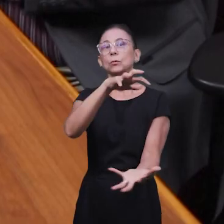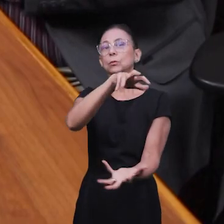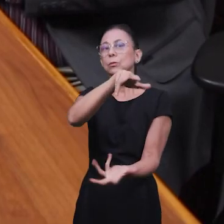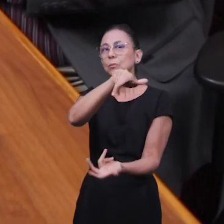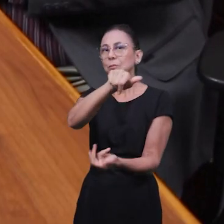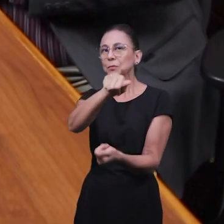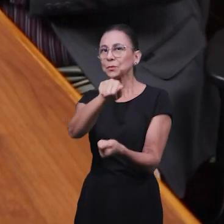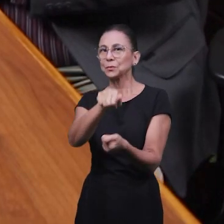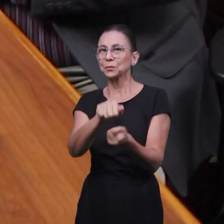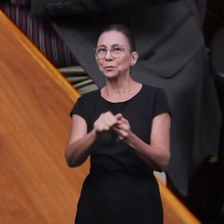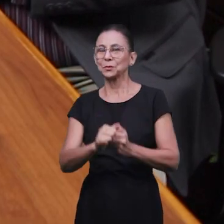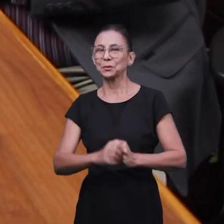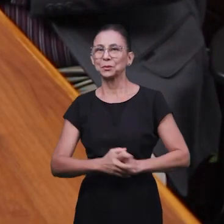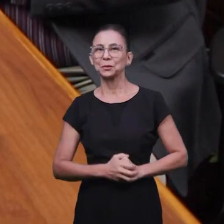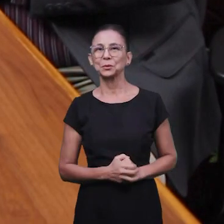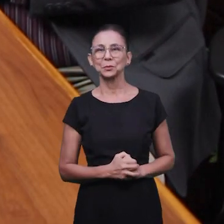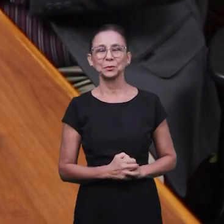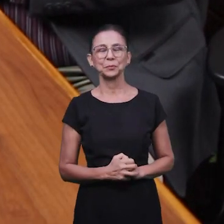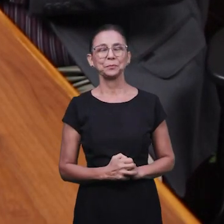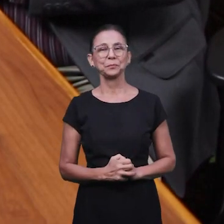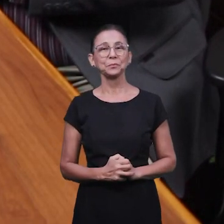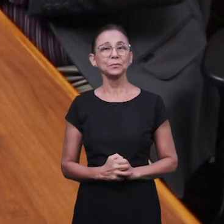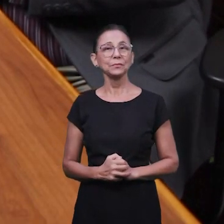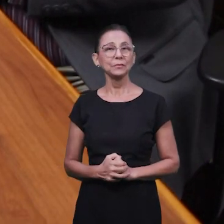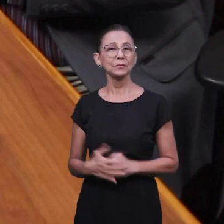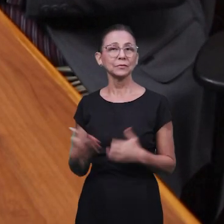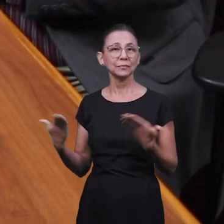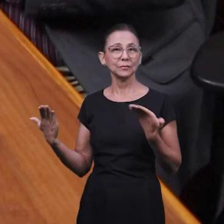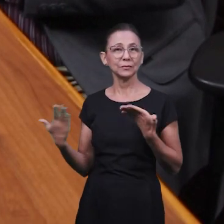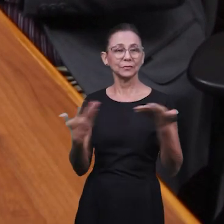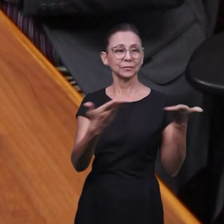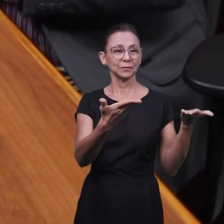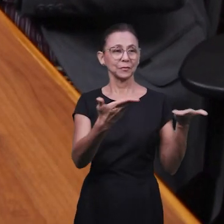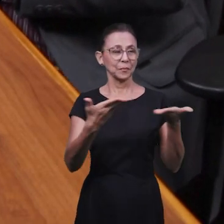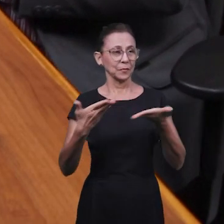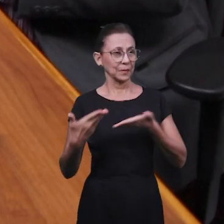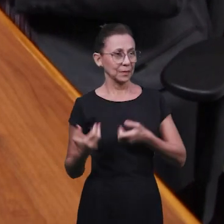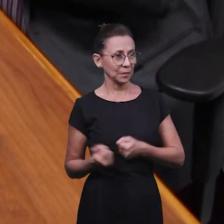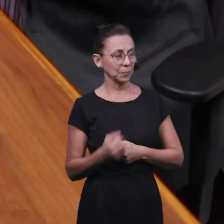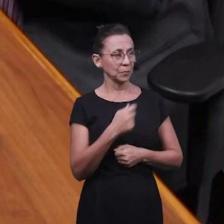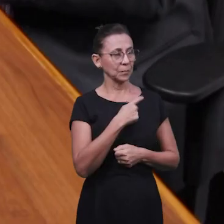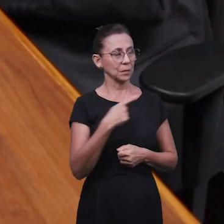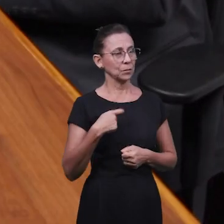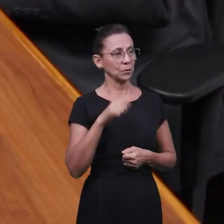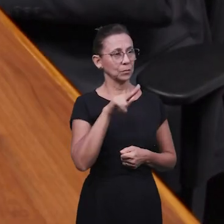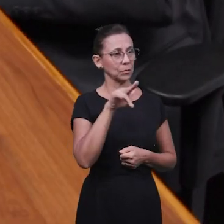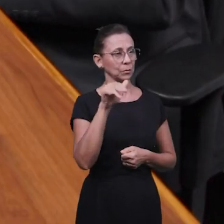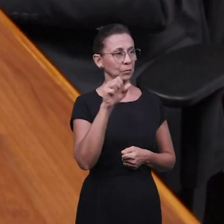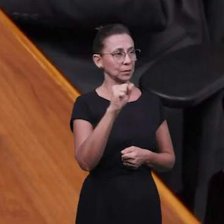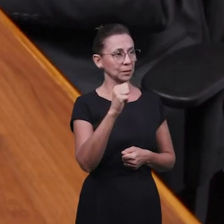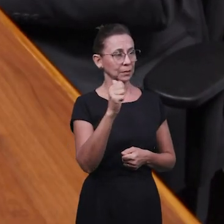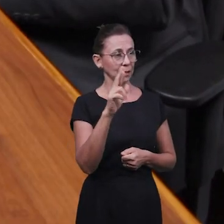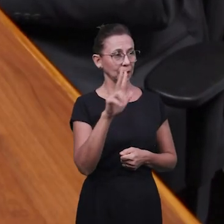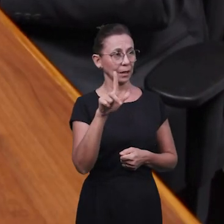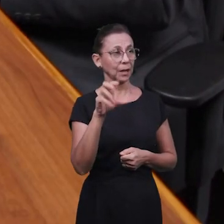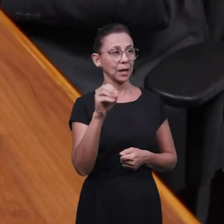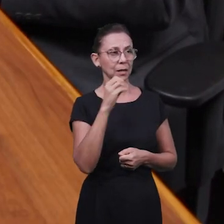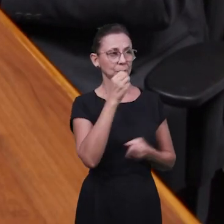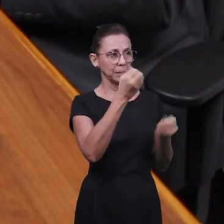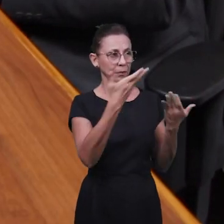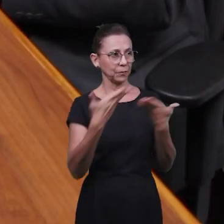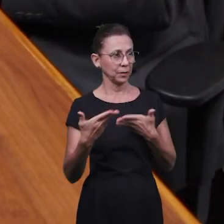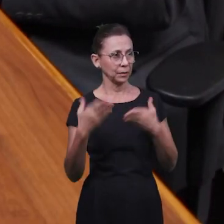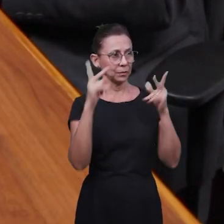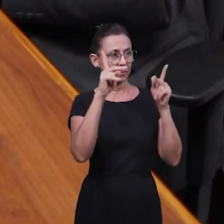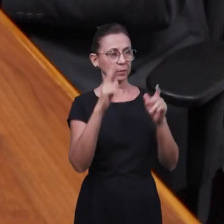para esse tema eu recebo aqui comigo o pastor Luiz Carlos Monferrari. Pastor Monferrari, a paz do Senhor, seja bem-vindo. A paz do Senhor